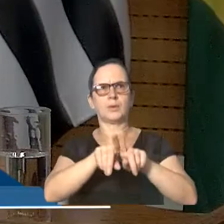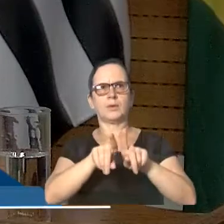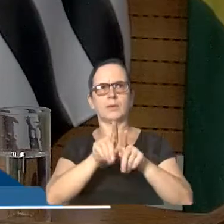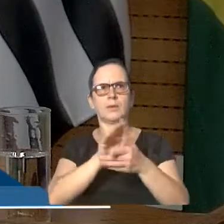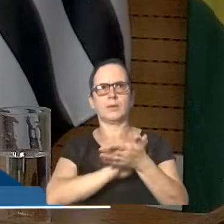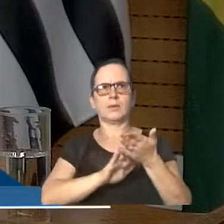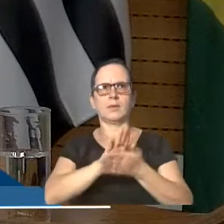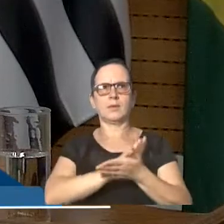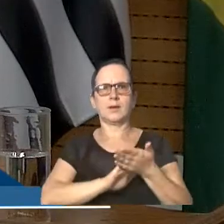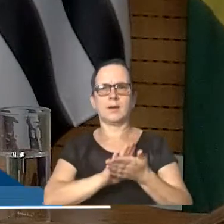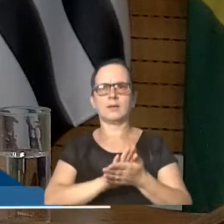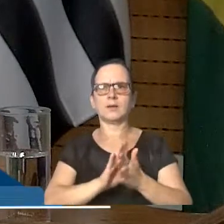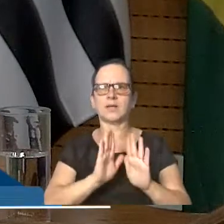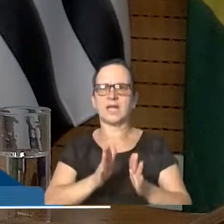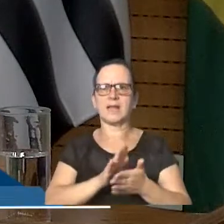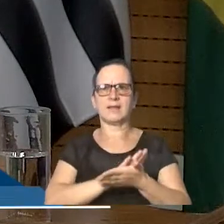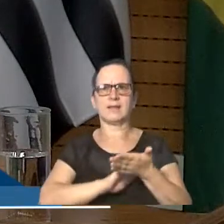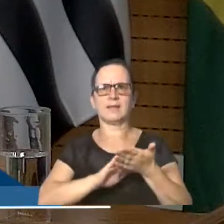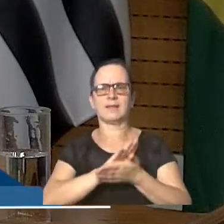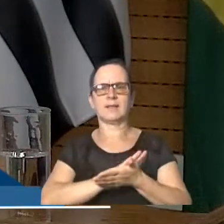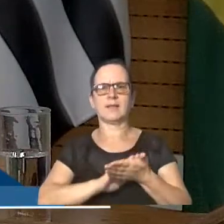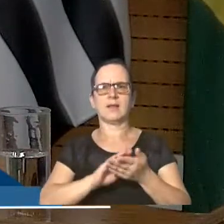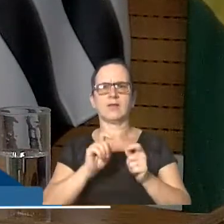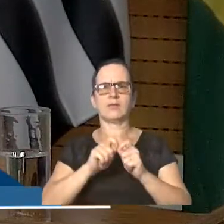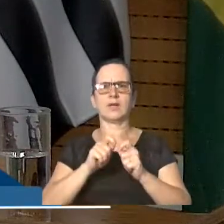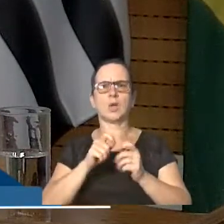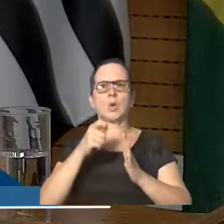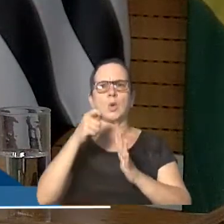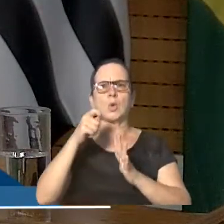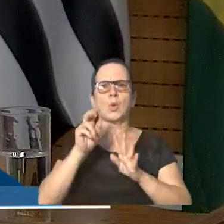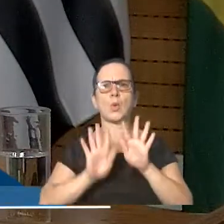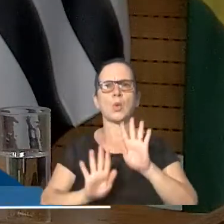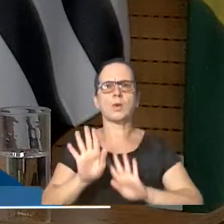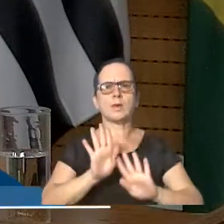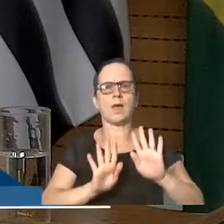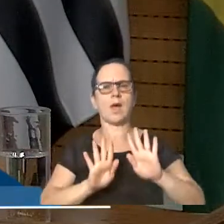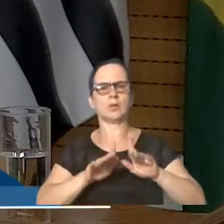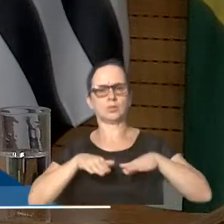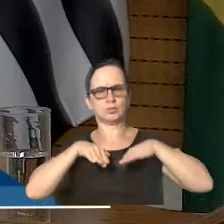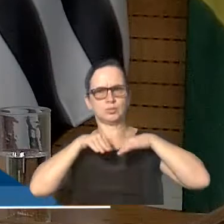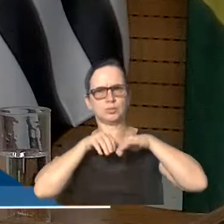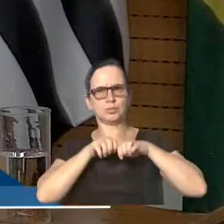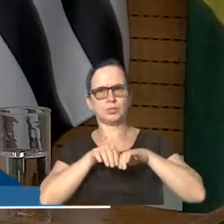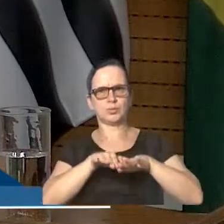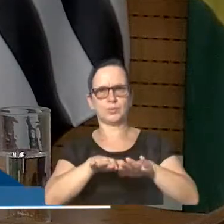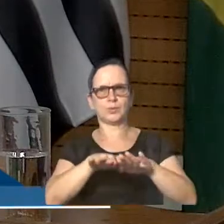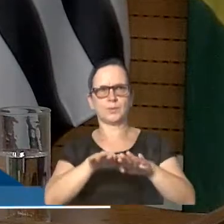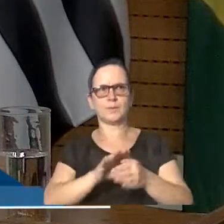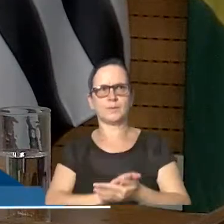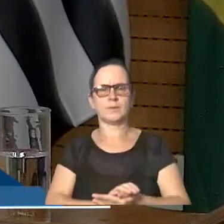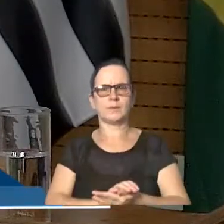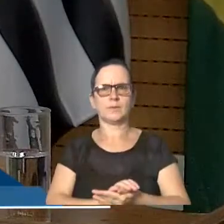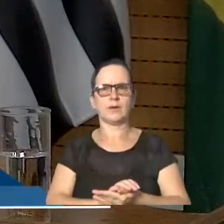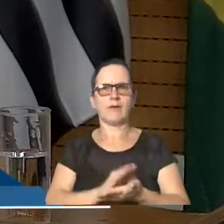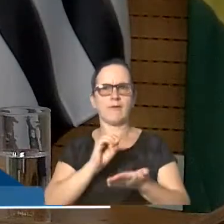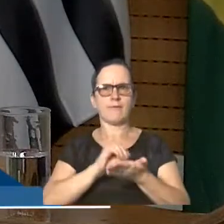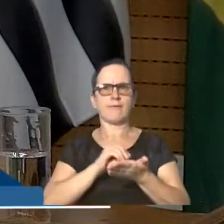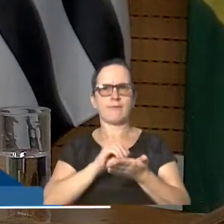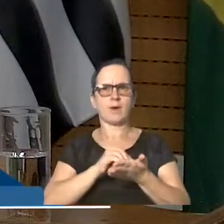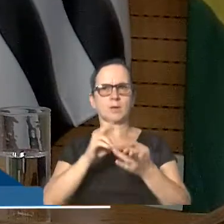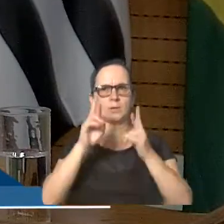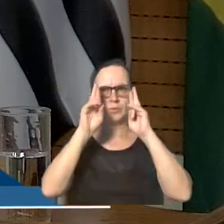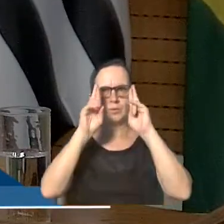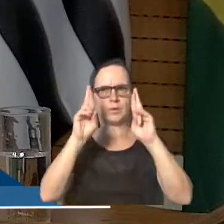vereador Alan Matias, nem sequer uma máquina para estar fazendo a manutenção daquela área. Então, o desrespeito desse governo, ele